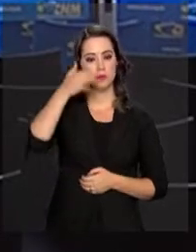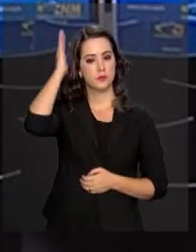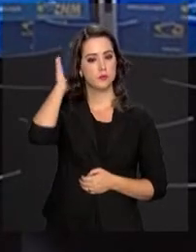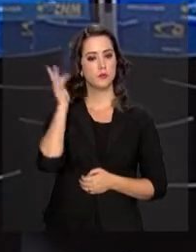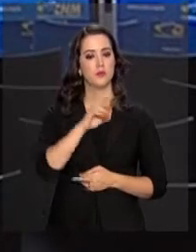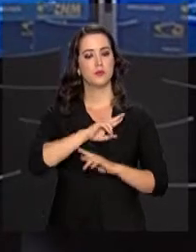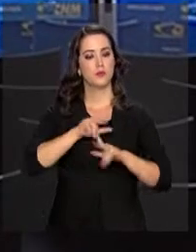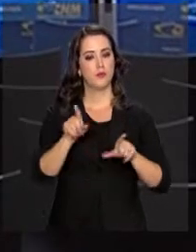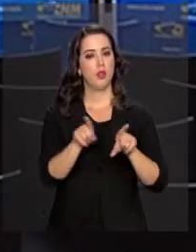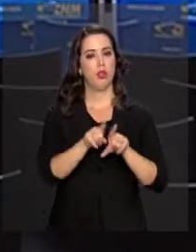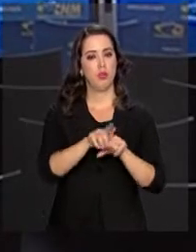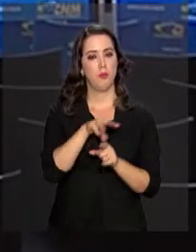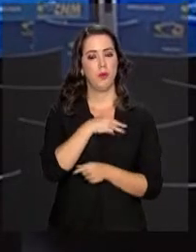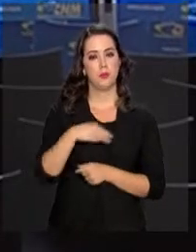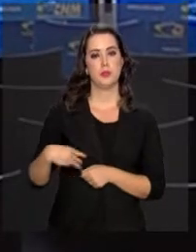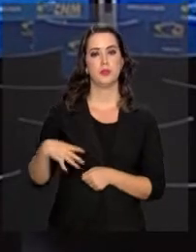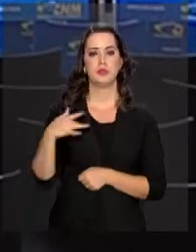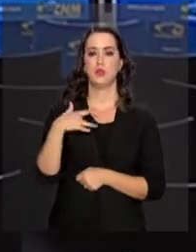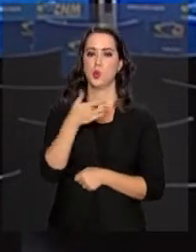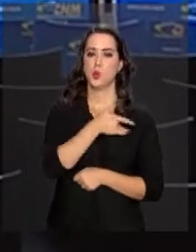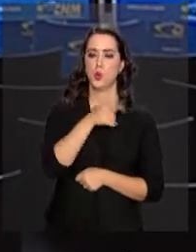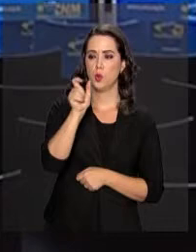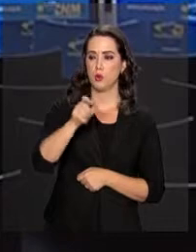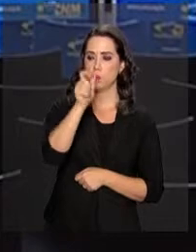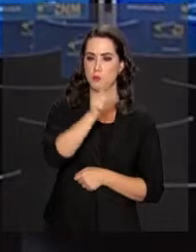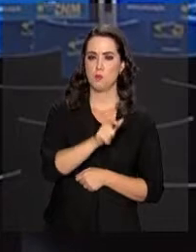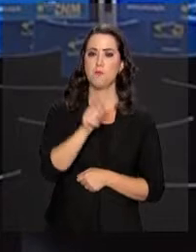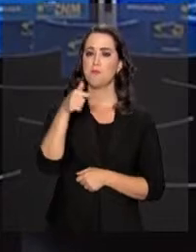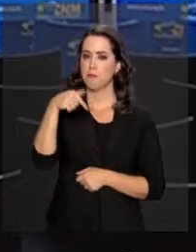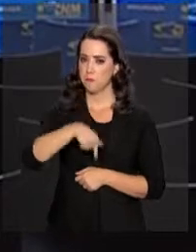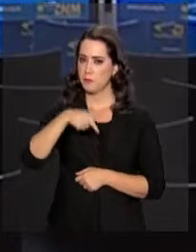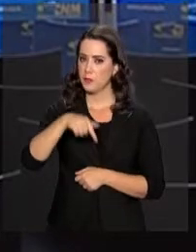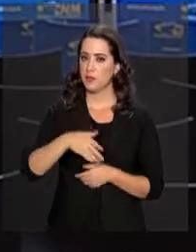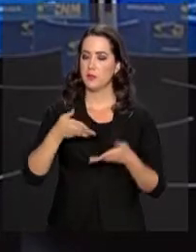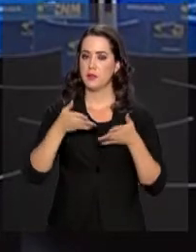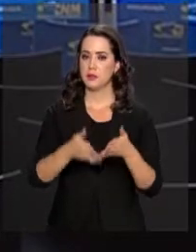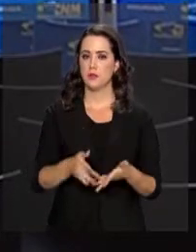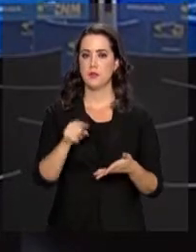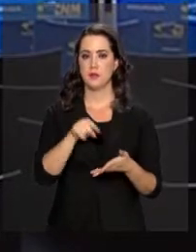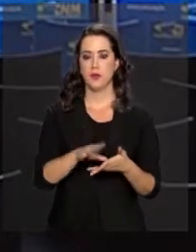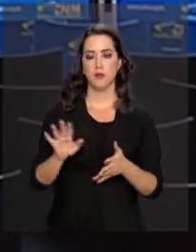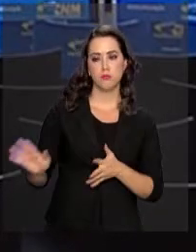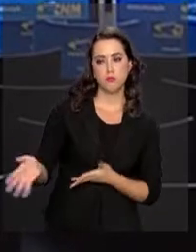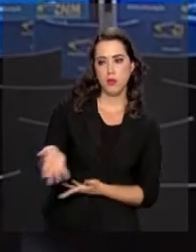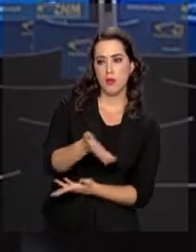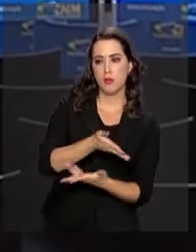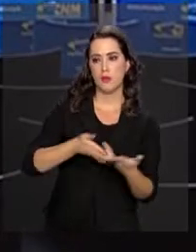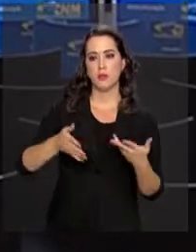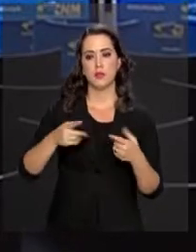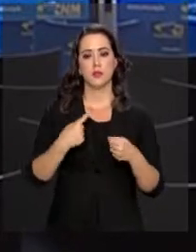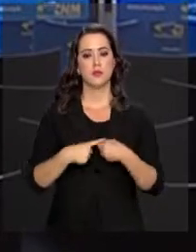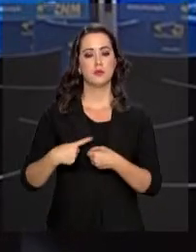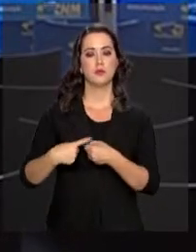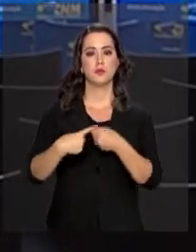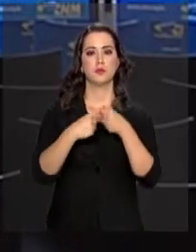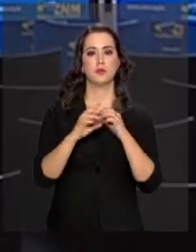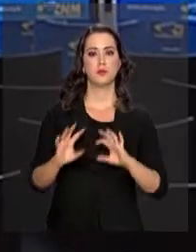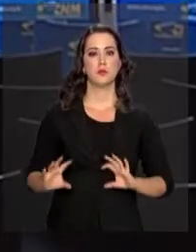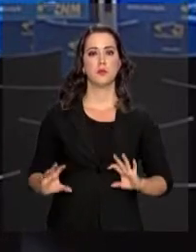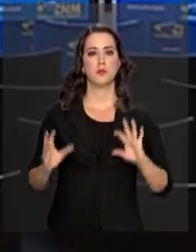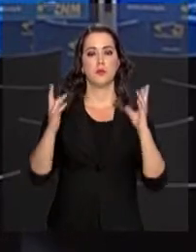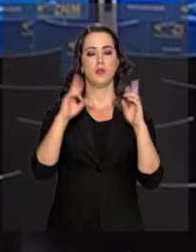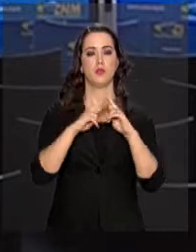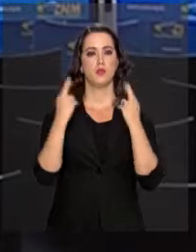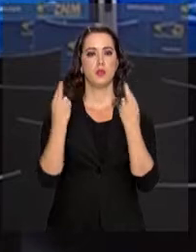o ministro da saúde outras autoridades participaram aqui onde eu estou da mobilização municipalista um evento que